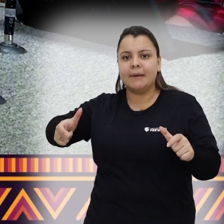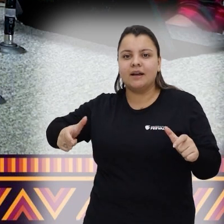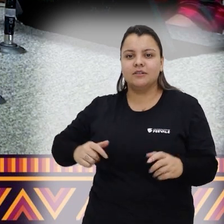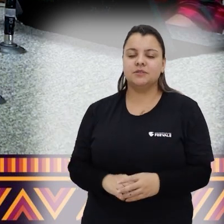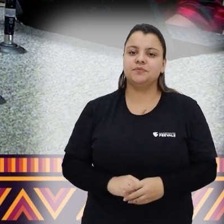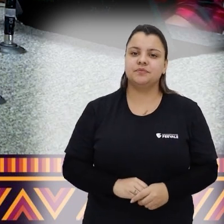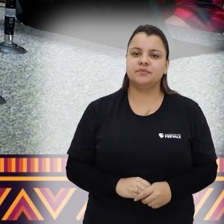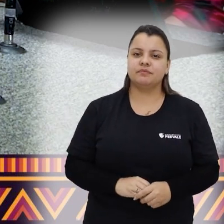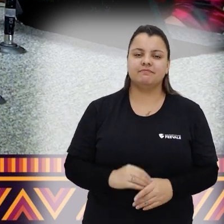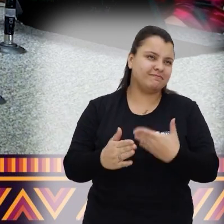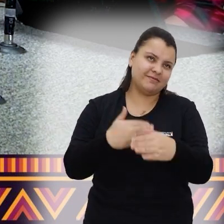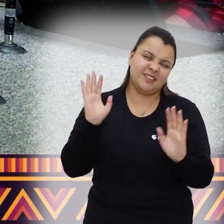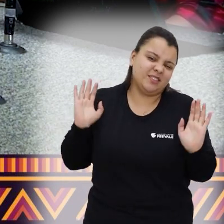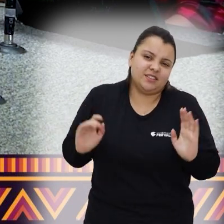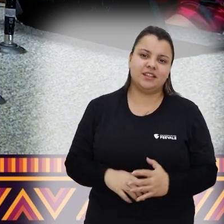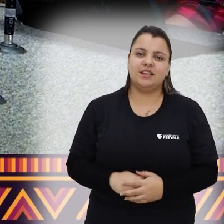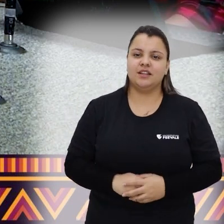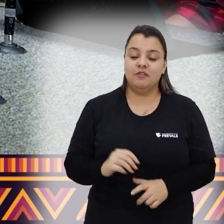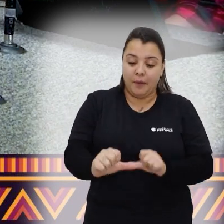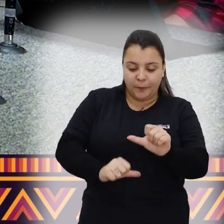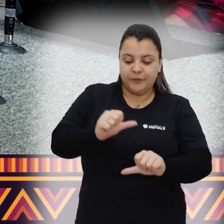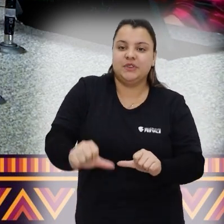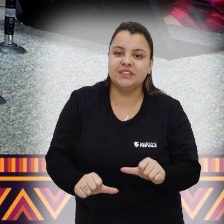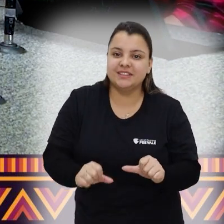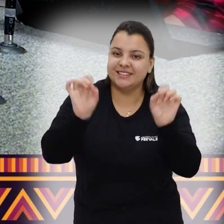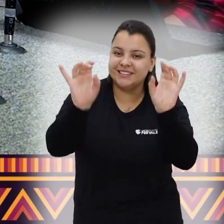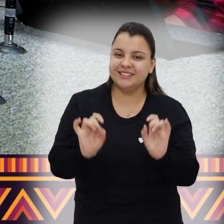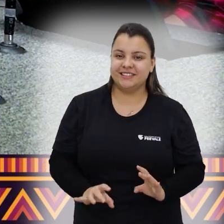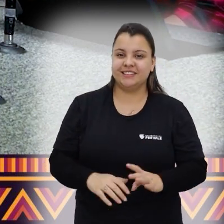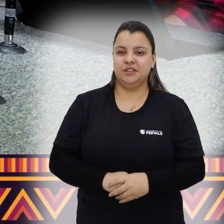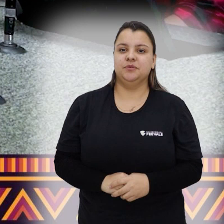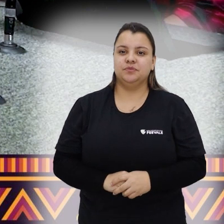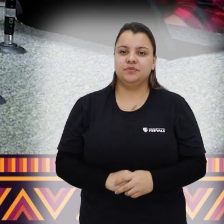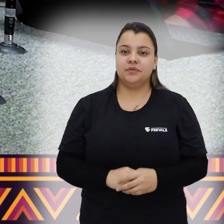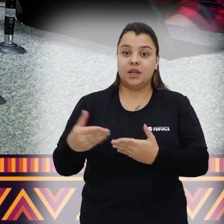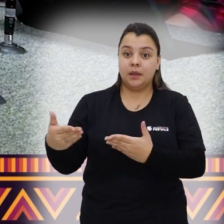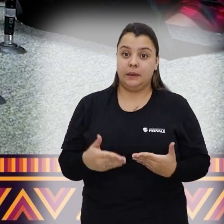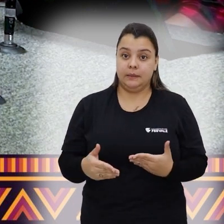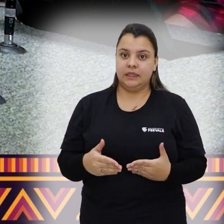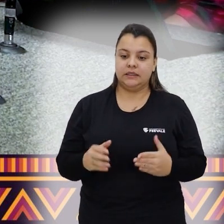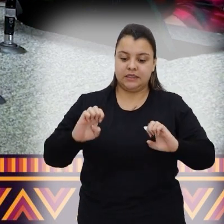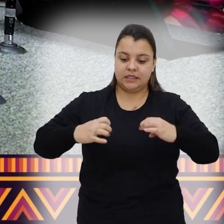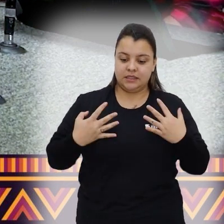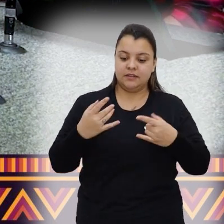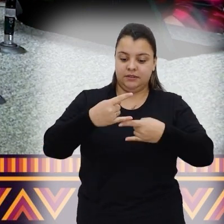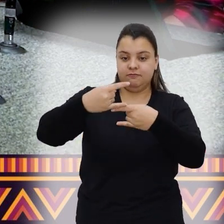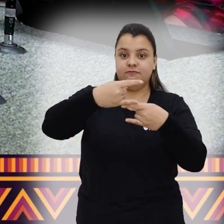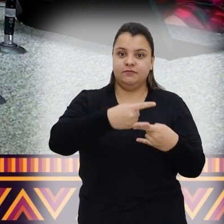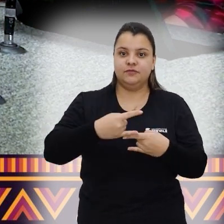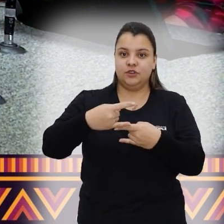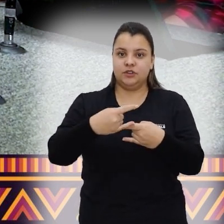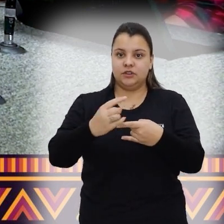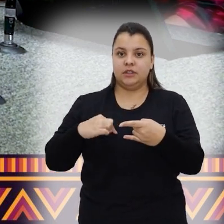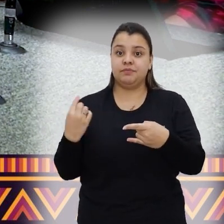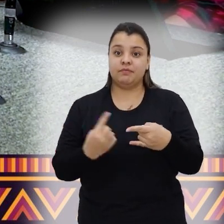né? E, enfim, eu acho que foi a virada de chave que foi muito especial. Não, e para trazer esse evento que foi online, né? A